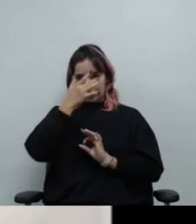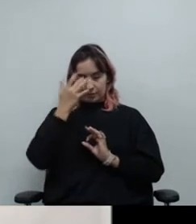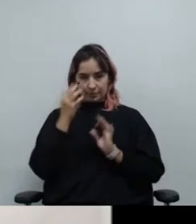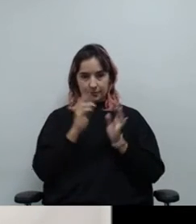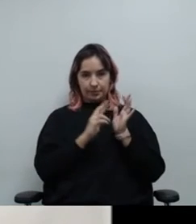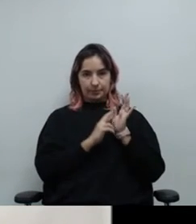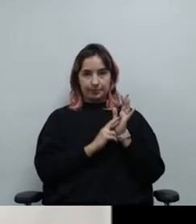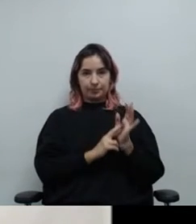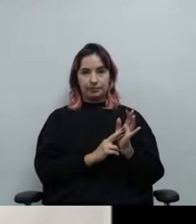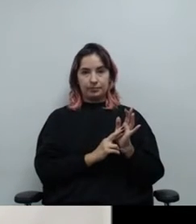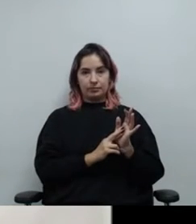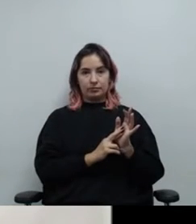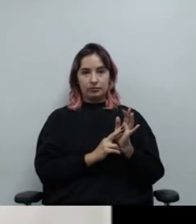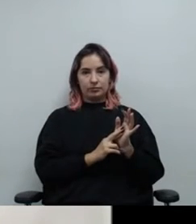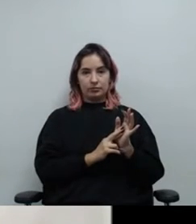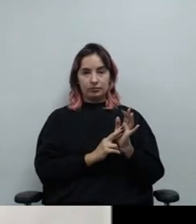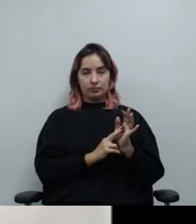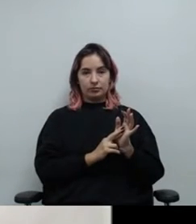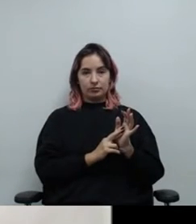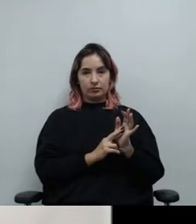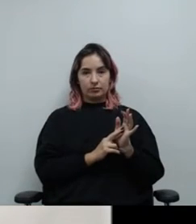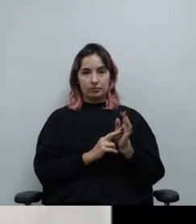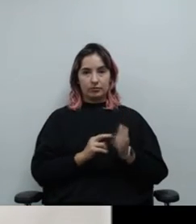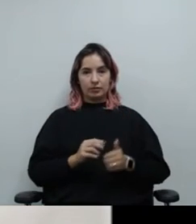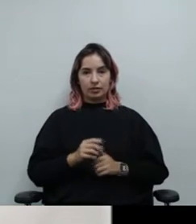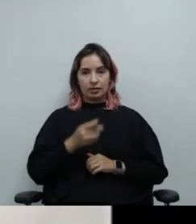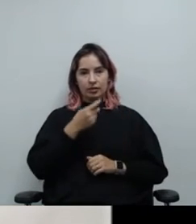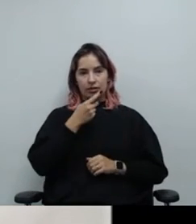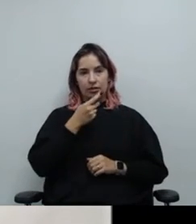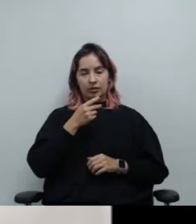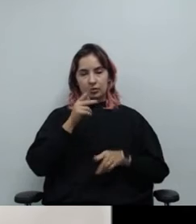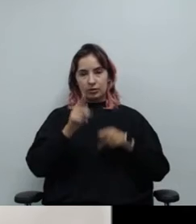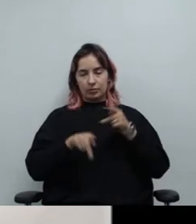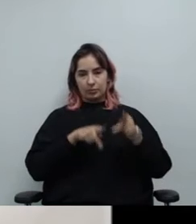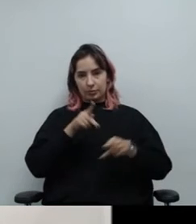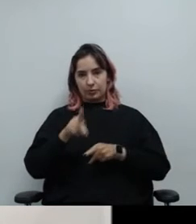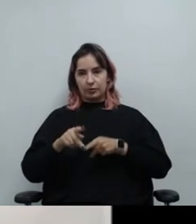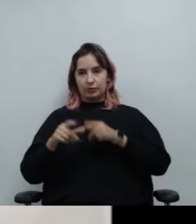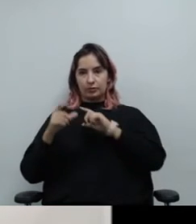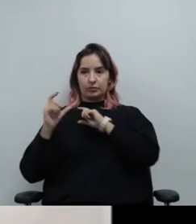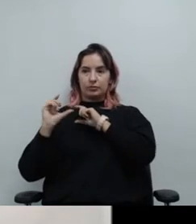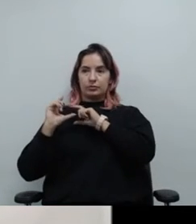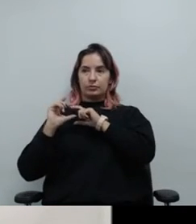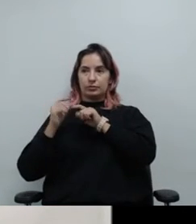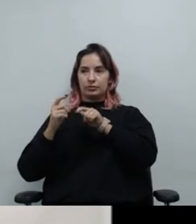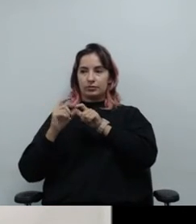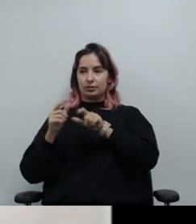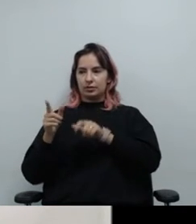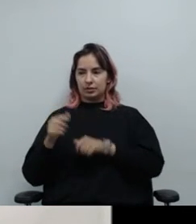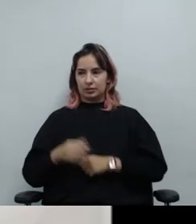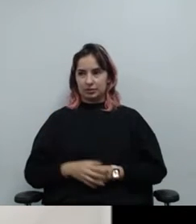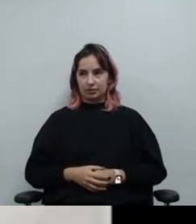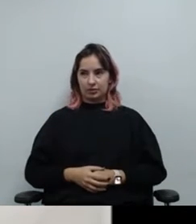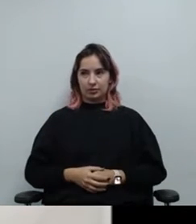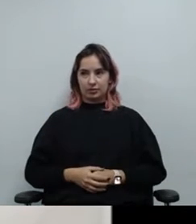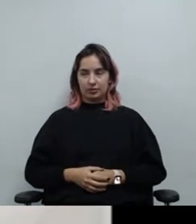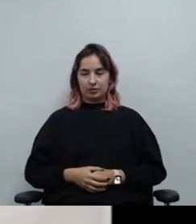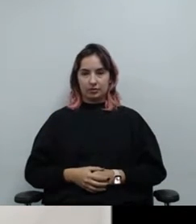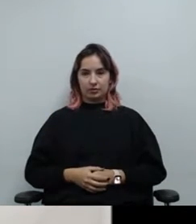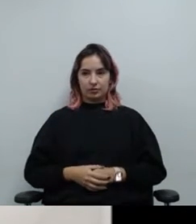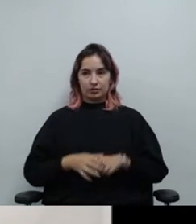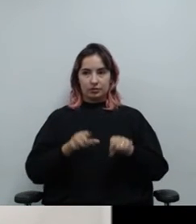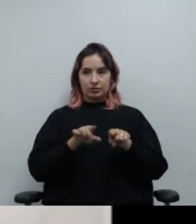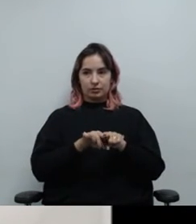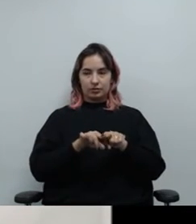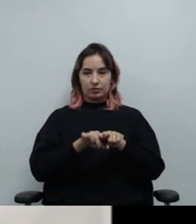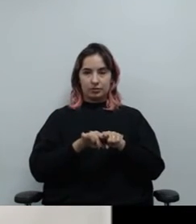representante de povos e comunidades tradicionais, é que também, assim,